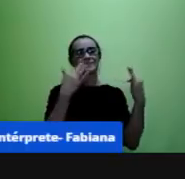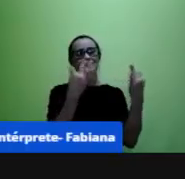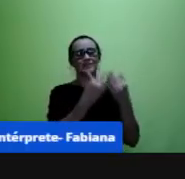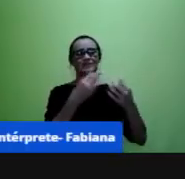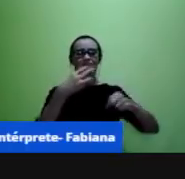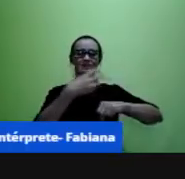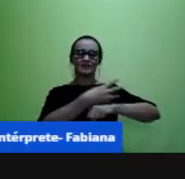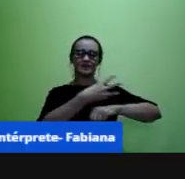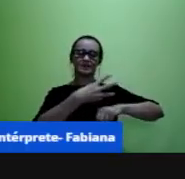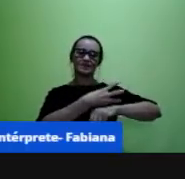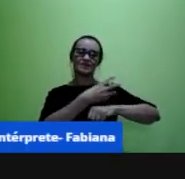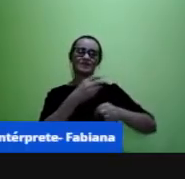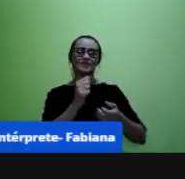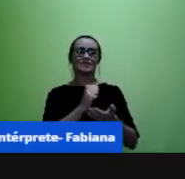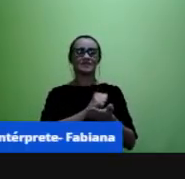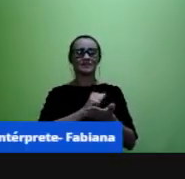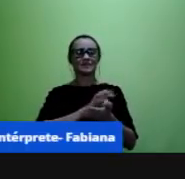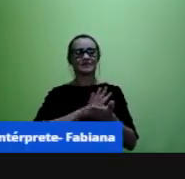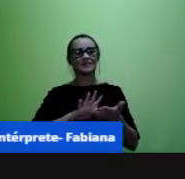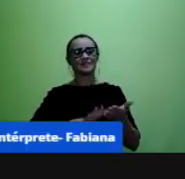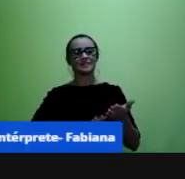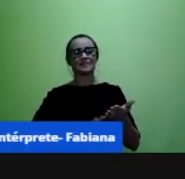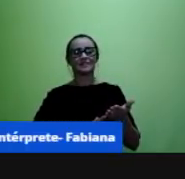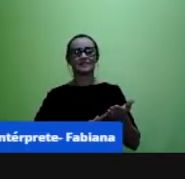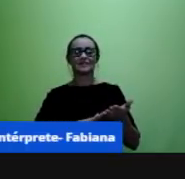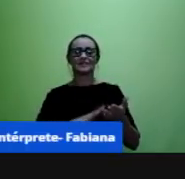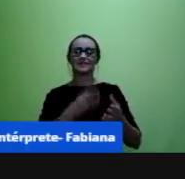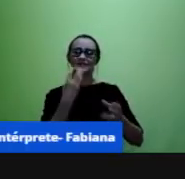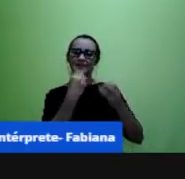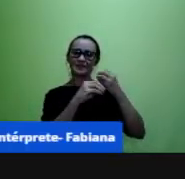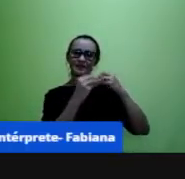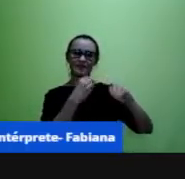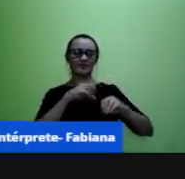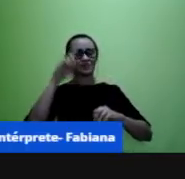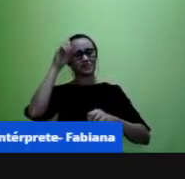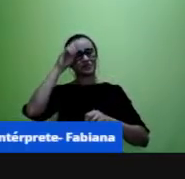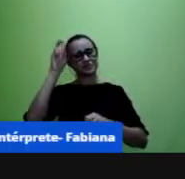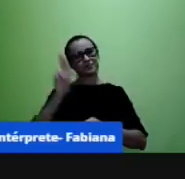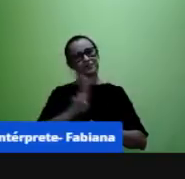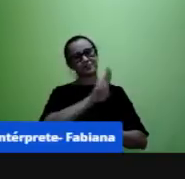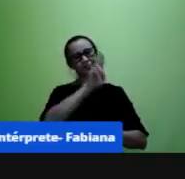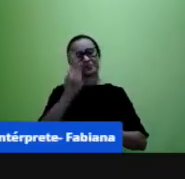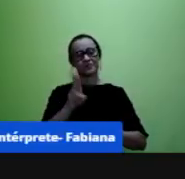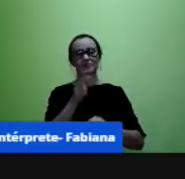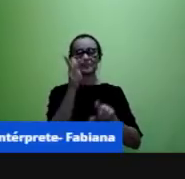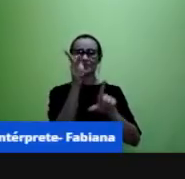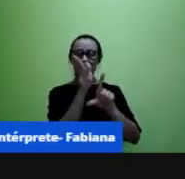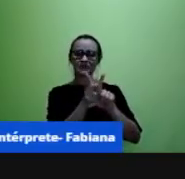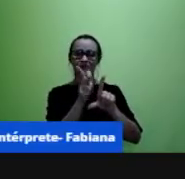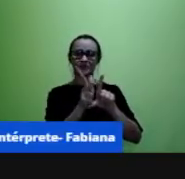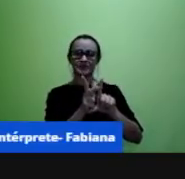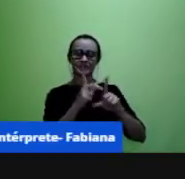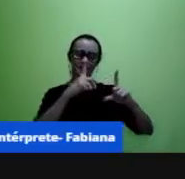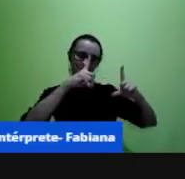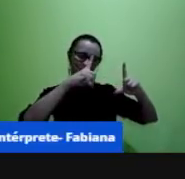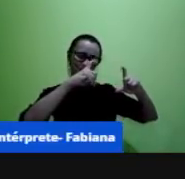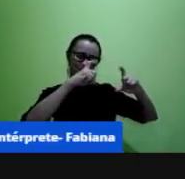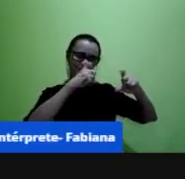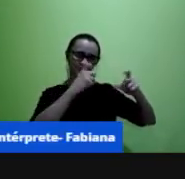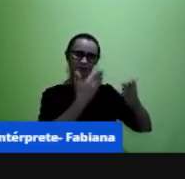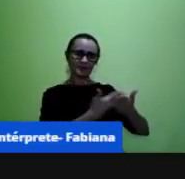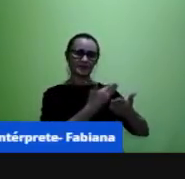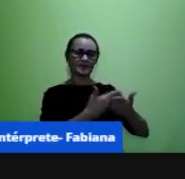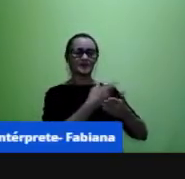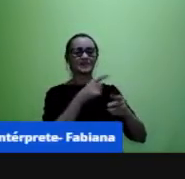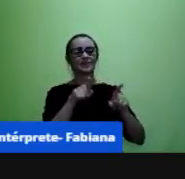as atividades a serem feitas todos os dias. Eu utilizo vídeos, prints dos cadernos da CEMED e vídeos do